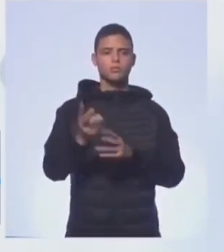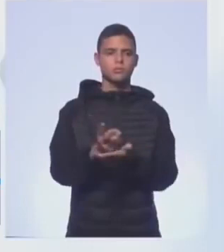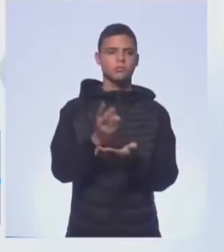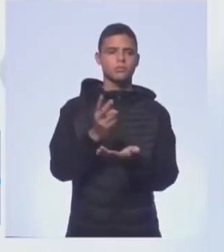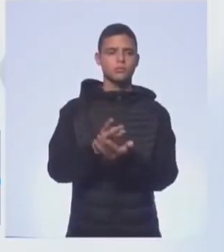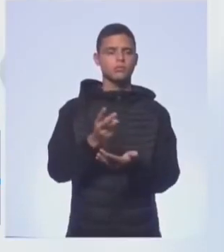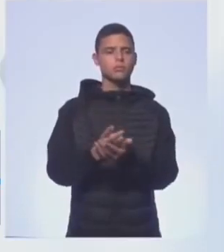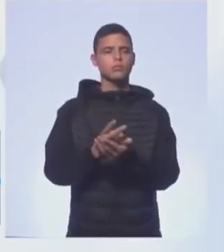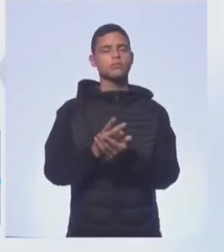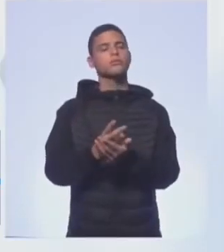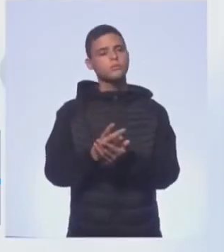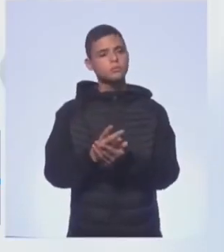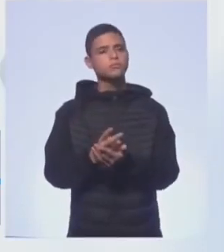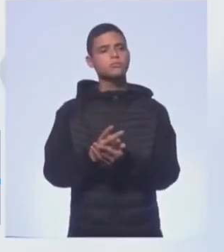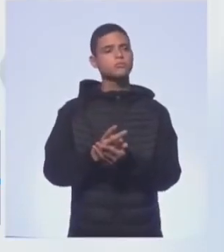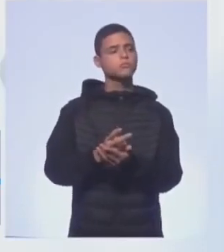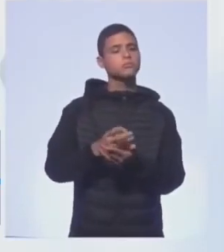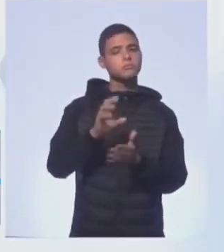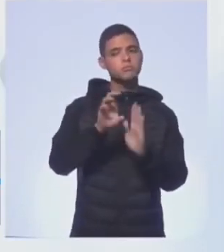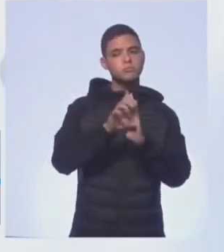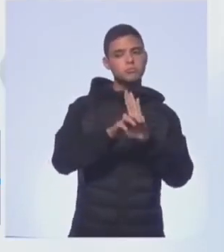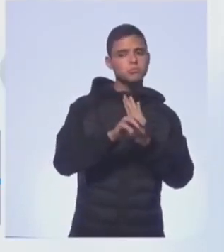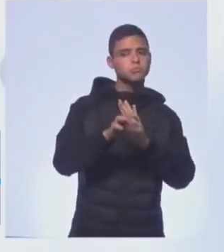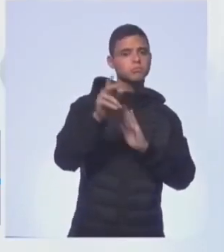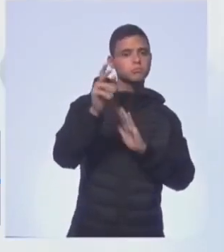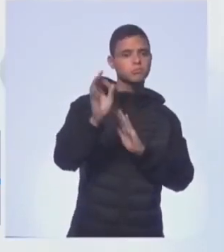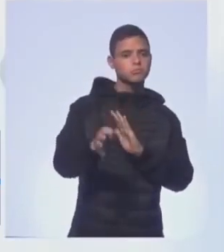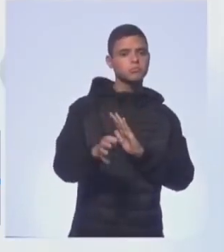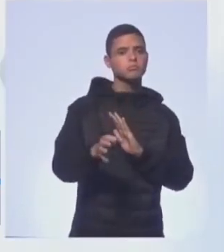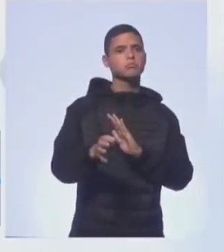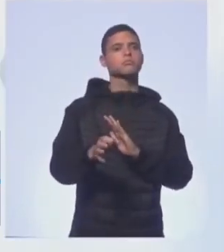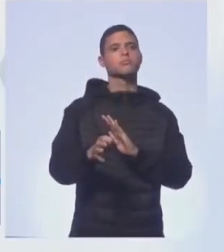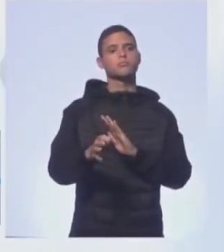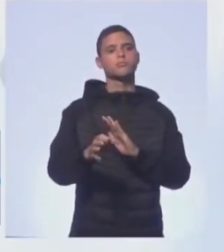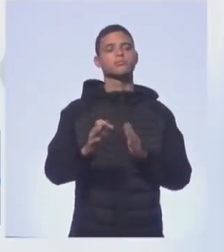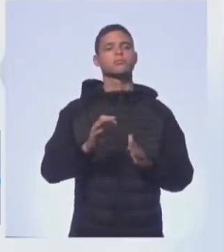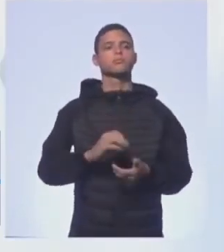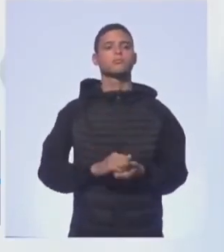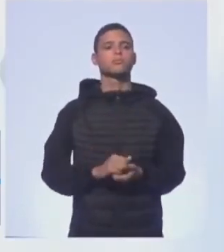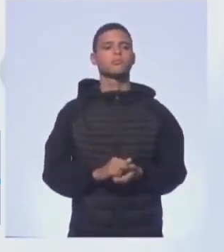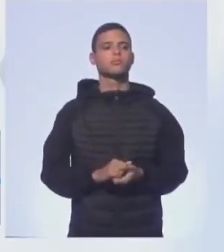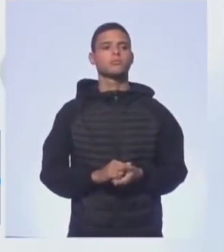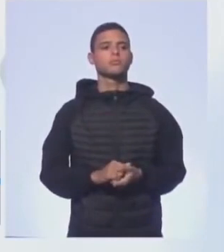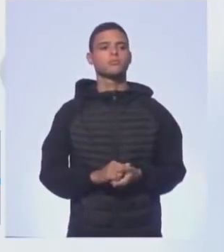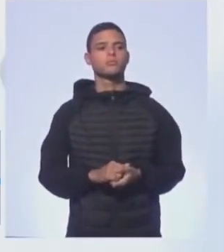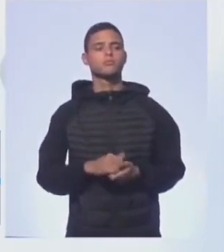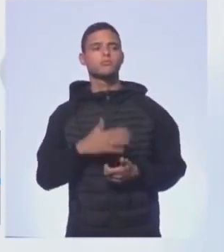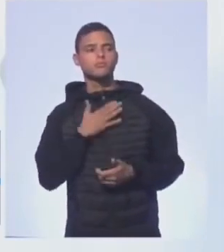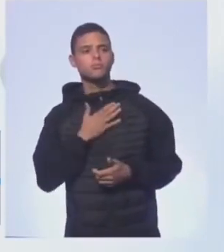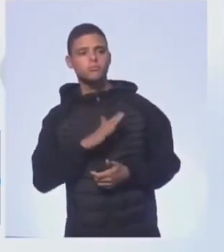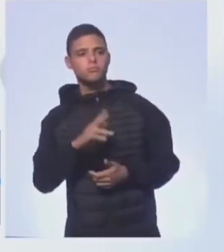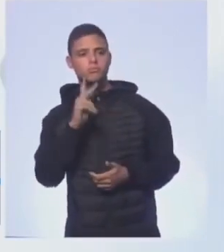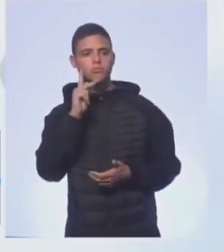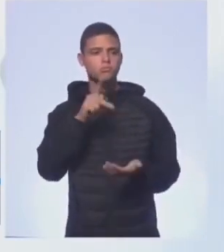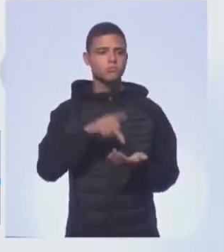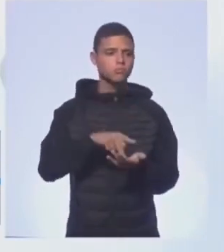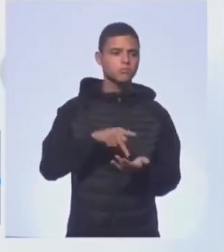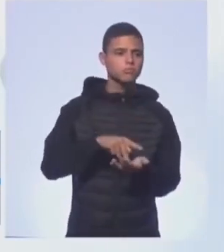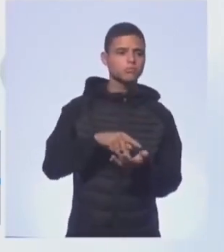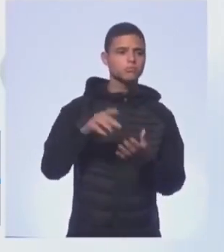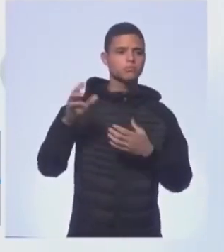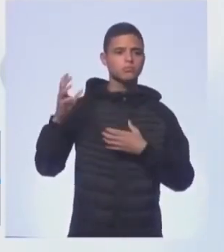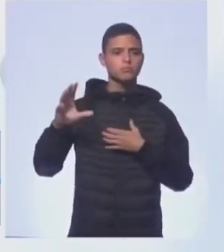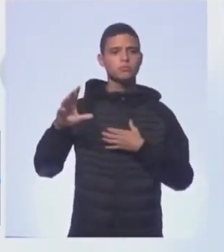chegar num conceito que seja mais aceitável. Então, ele nem fala em verdade, né? Então, a gente não gosta de falar muito em verdade científica, fala